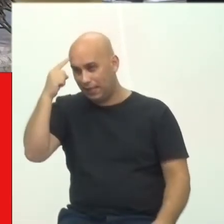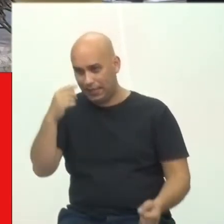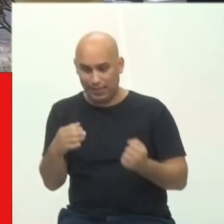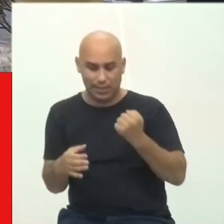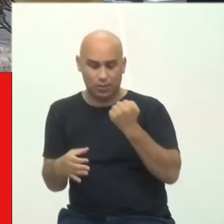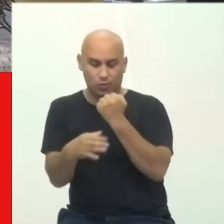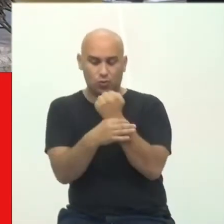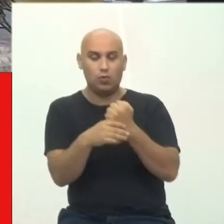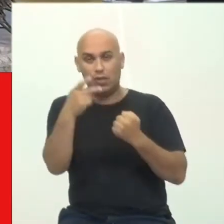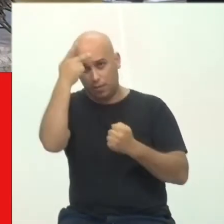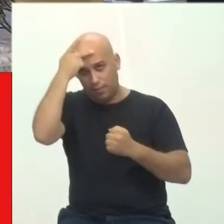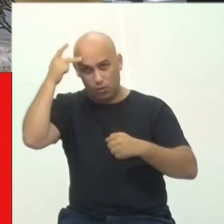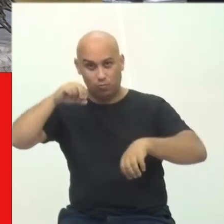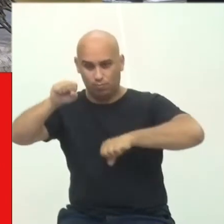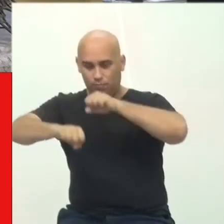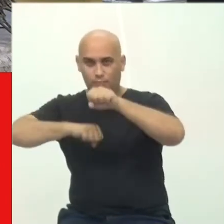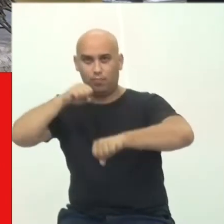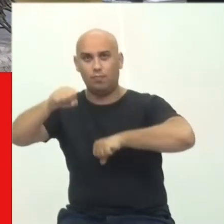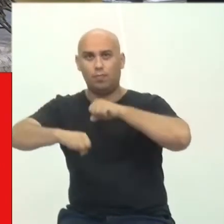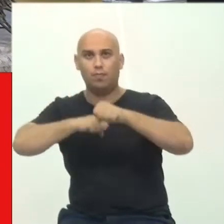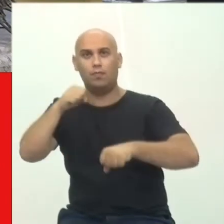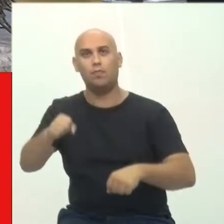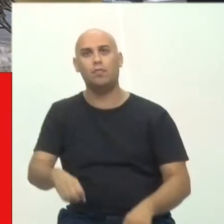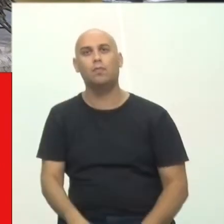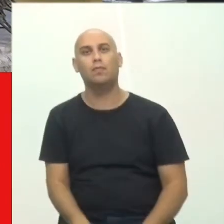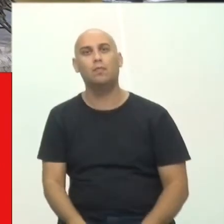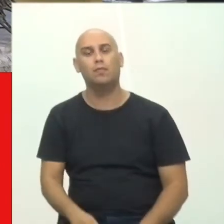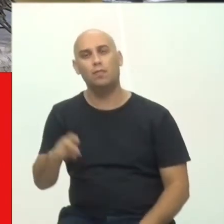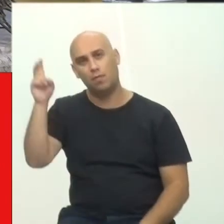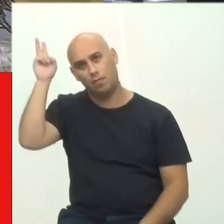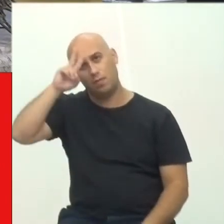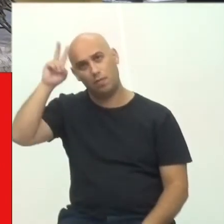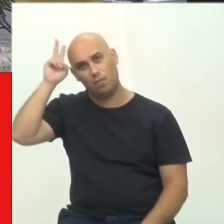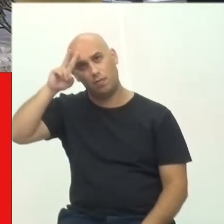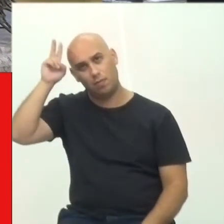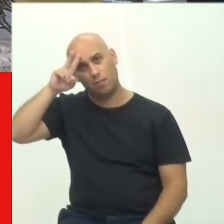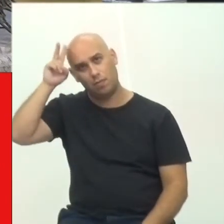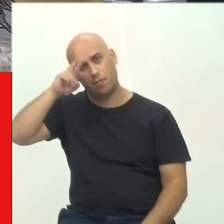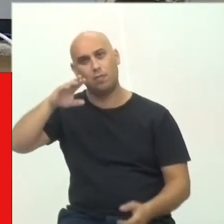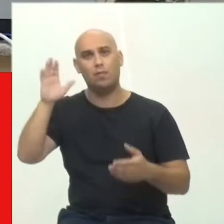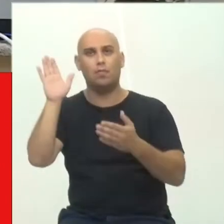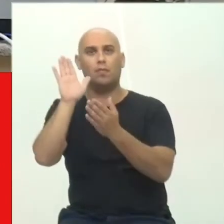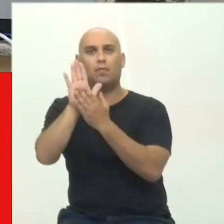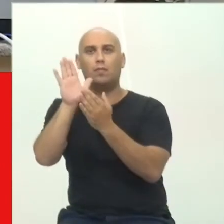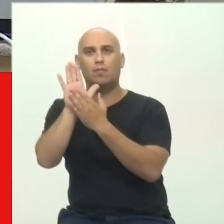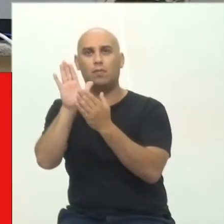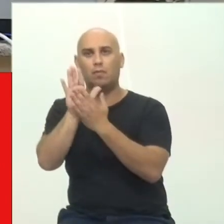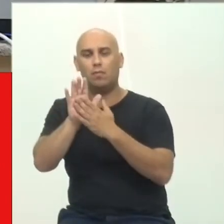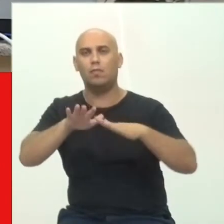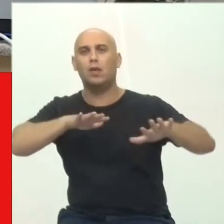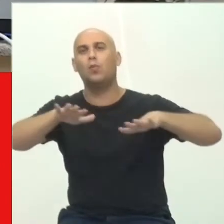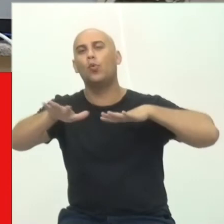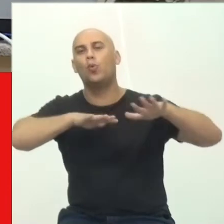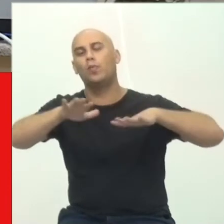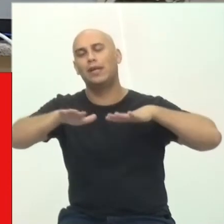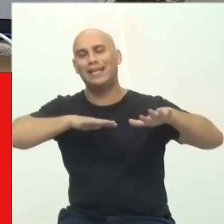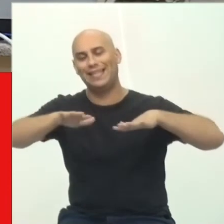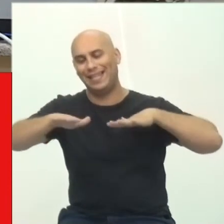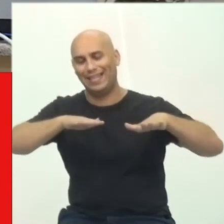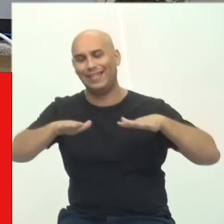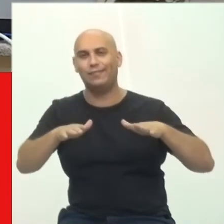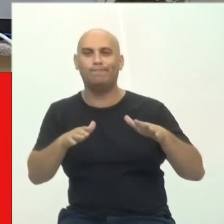ciclista, né? Perfeito. Perfeito. Lembrando que essa comissão ela tem como propósito uma discussão de mobilidade urbana, não